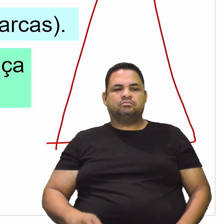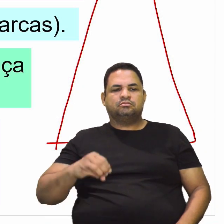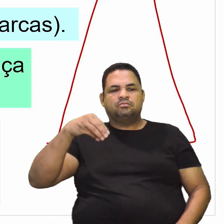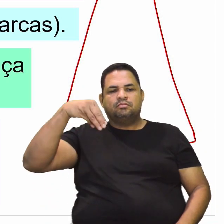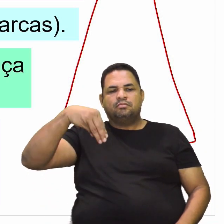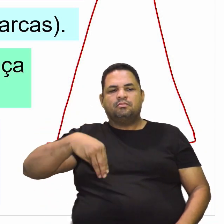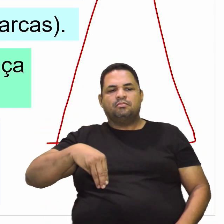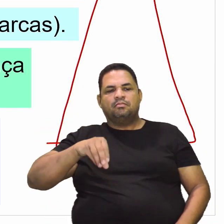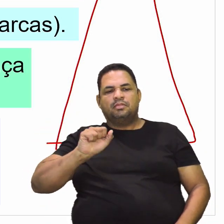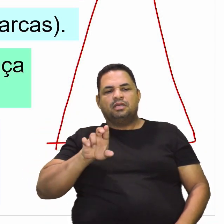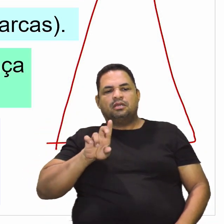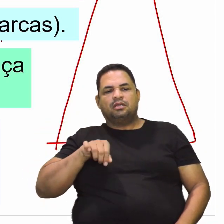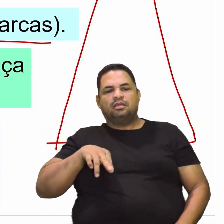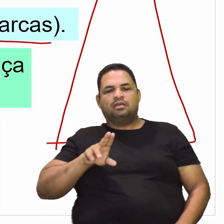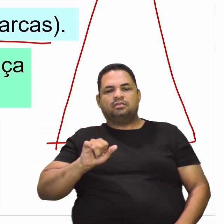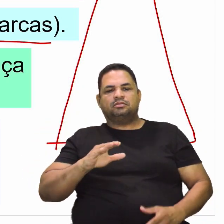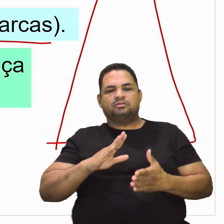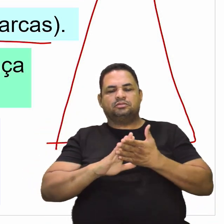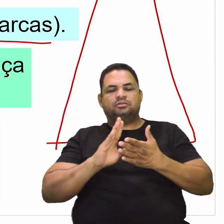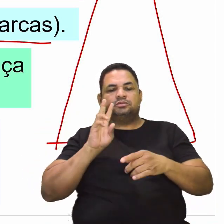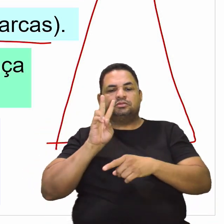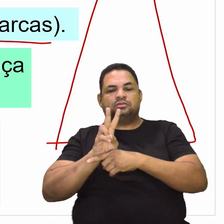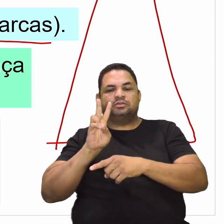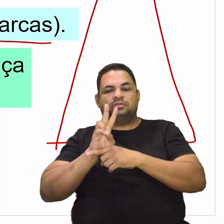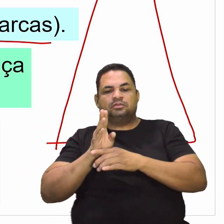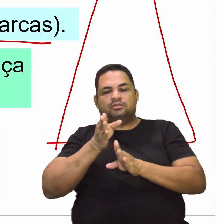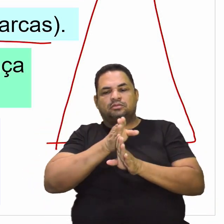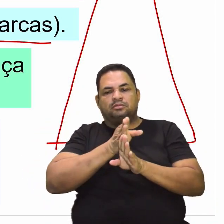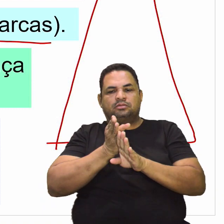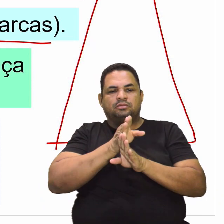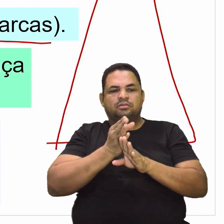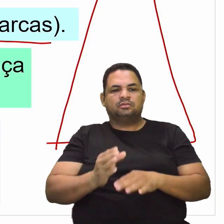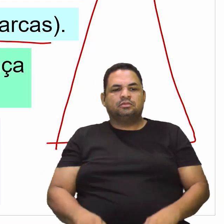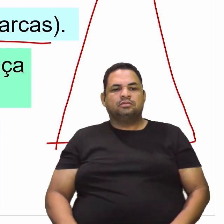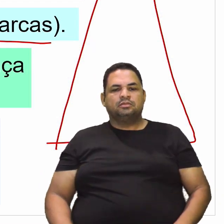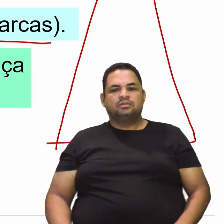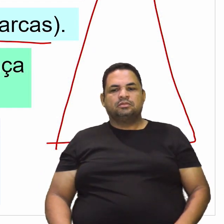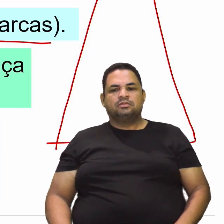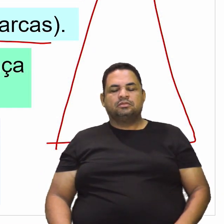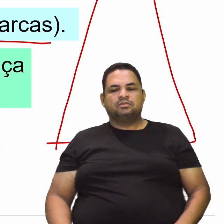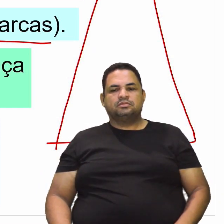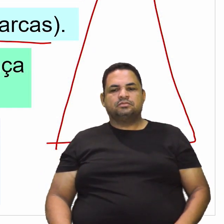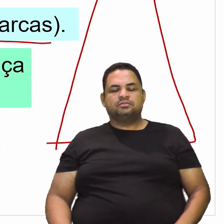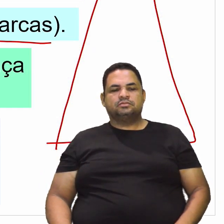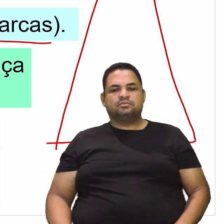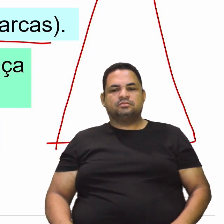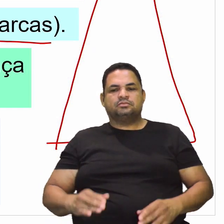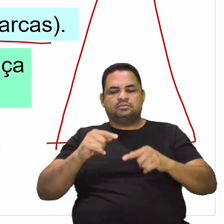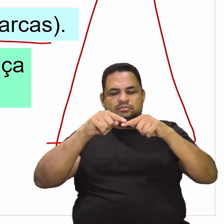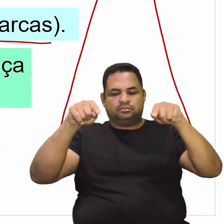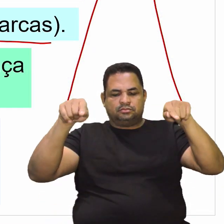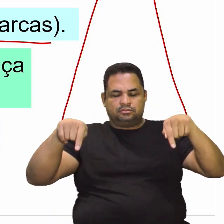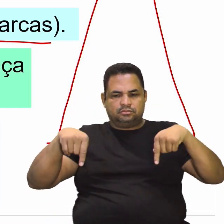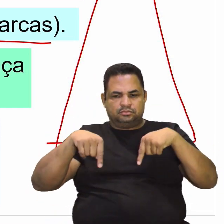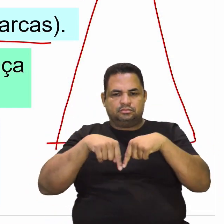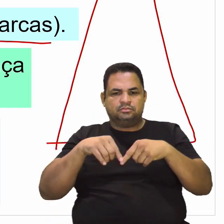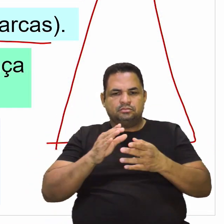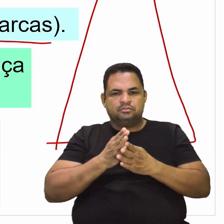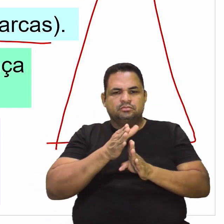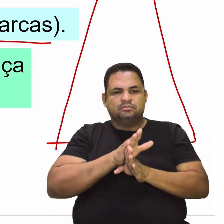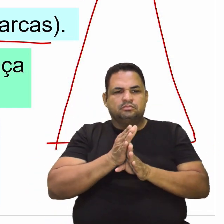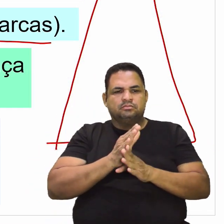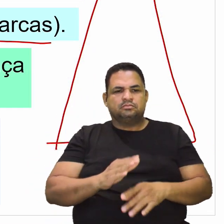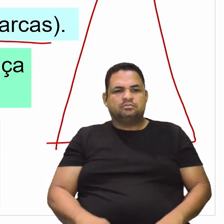Marqueses cuidavam das fronteiras, por isso o nome de marcas, delimitação. Marquês vem